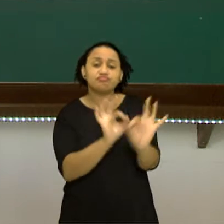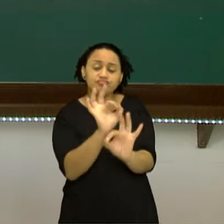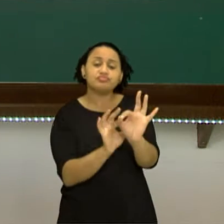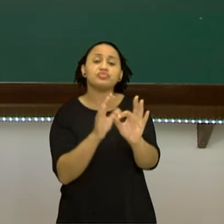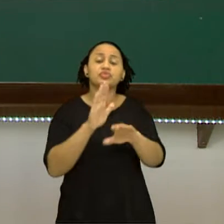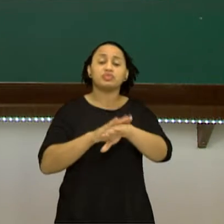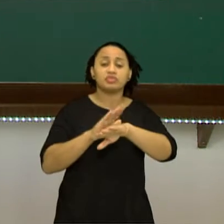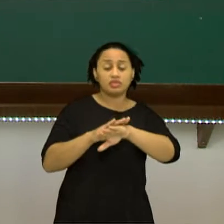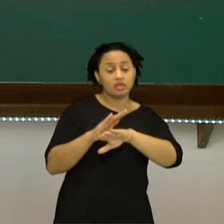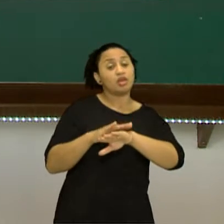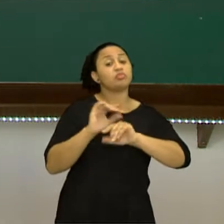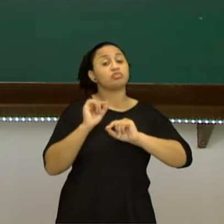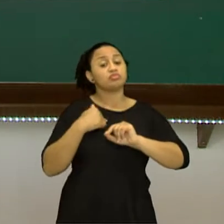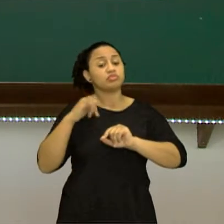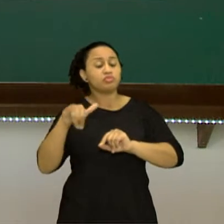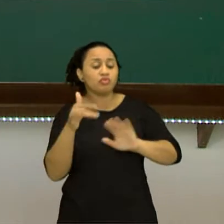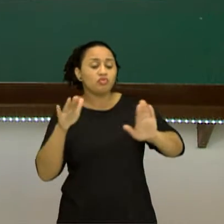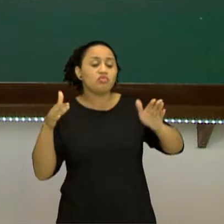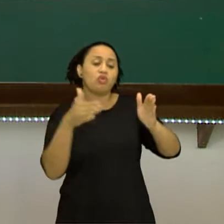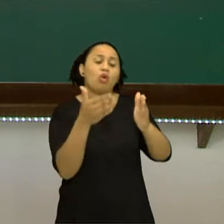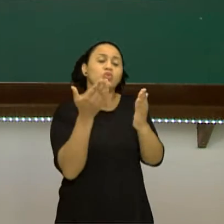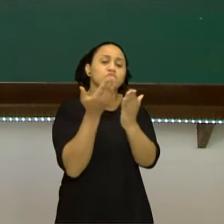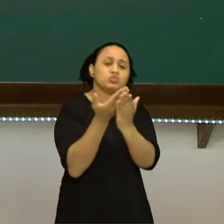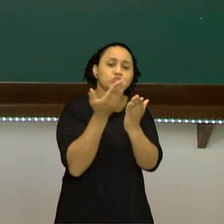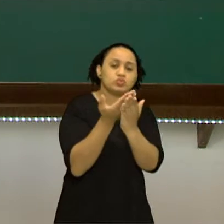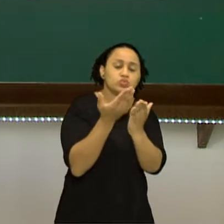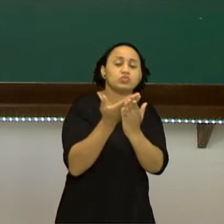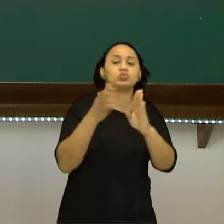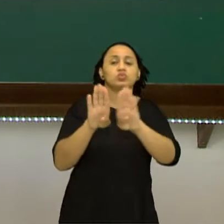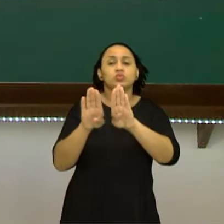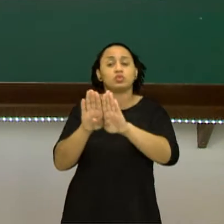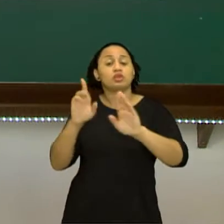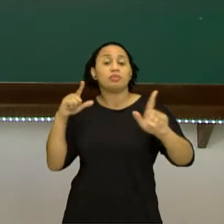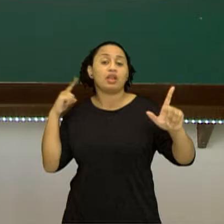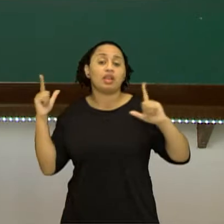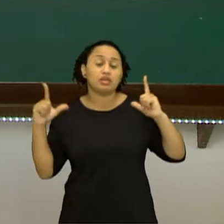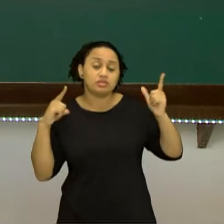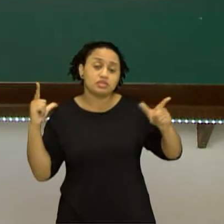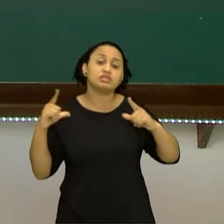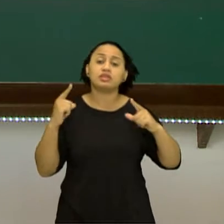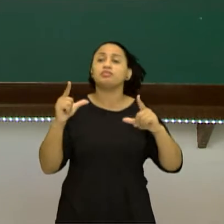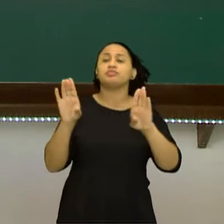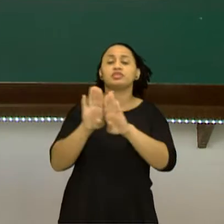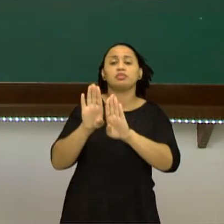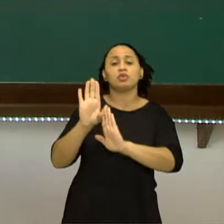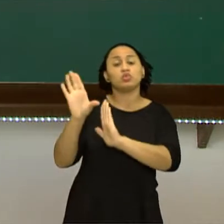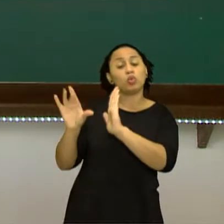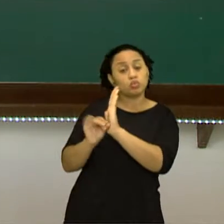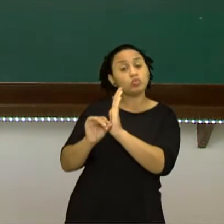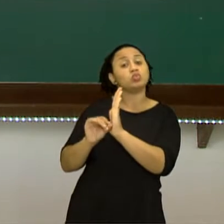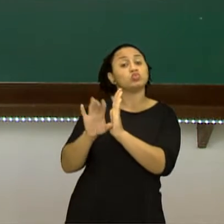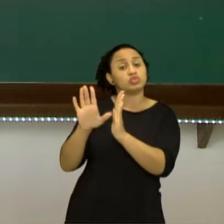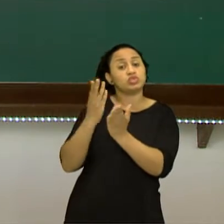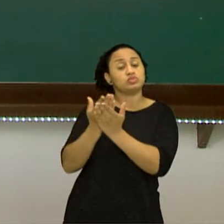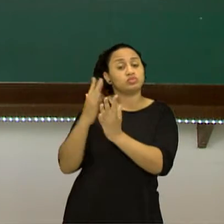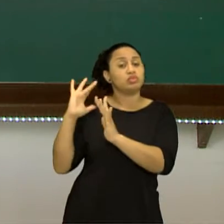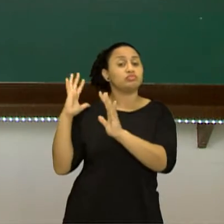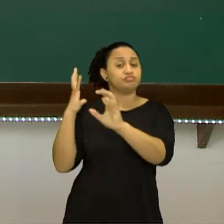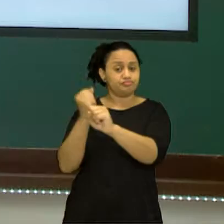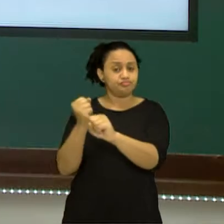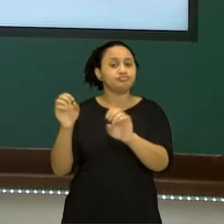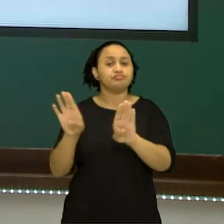as nossas horas, dedicá-las ao estudo, dedicá-las ao lazer, rever os conteúdos estudados, né? Aqui os